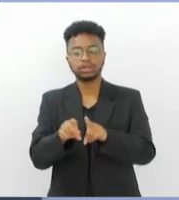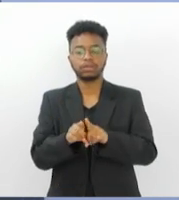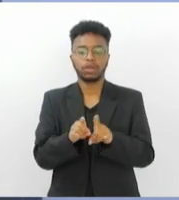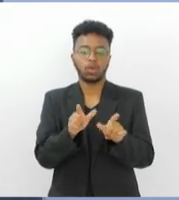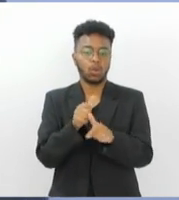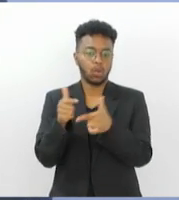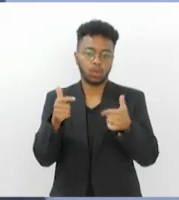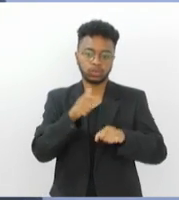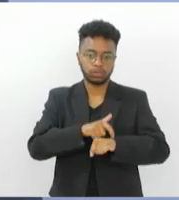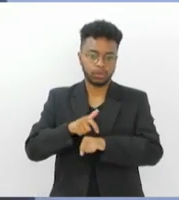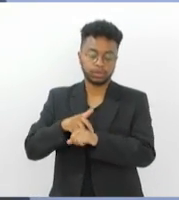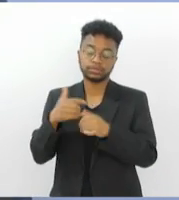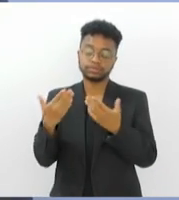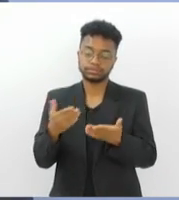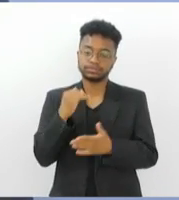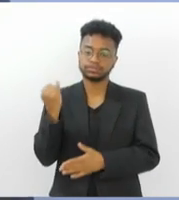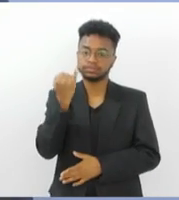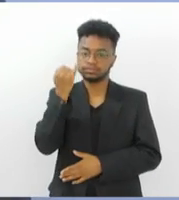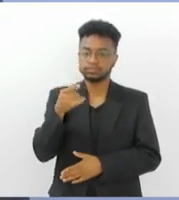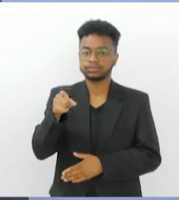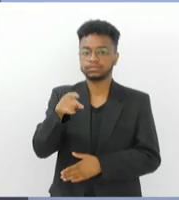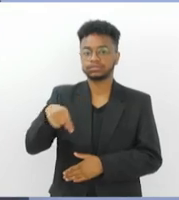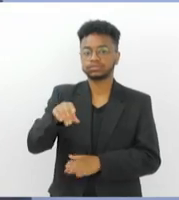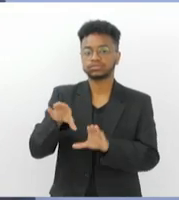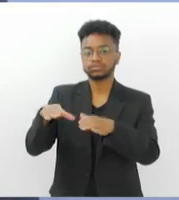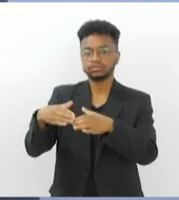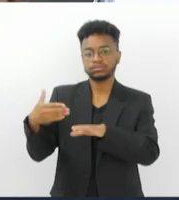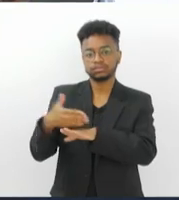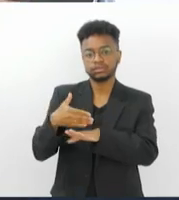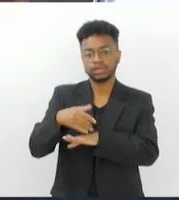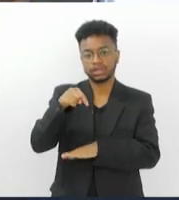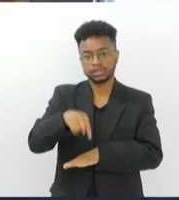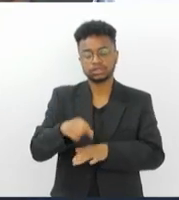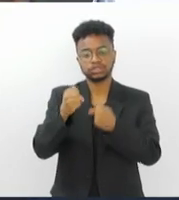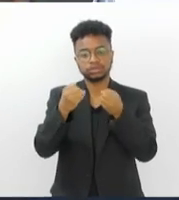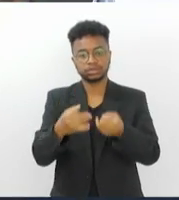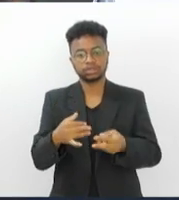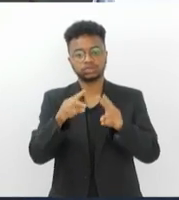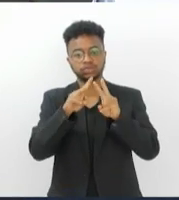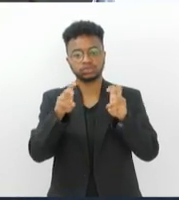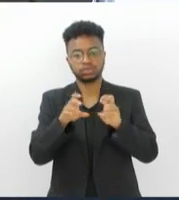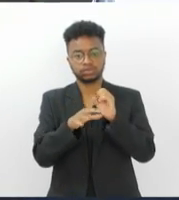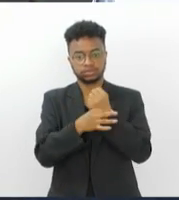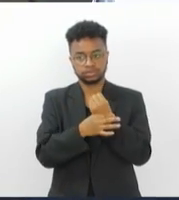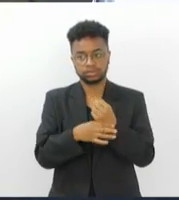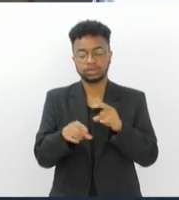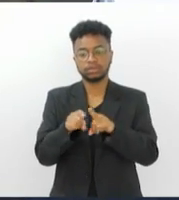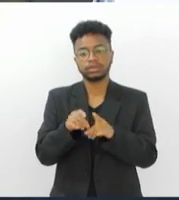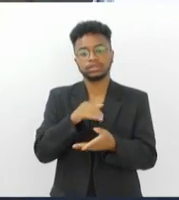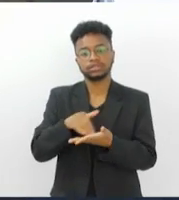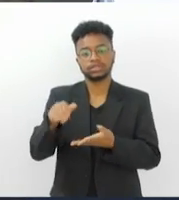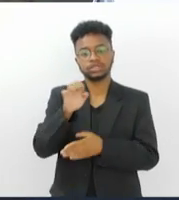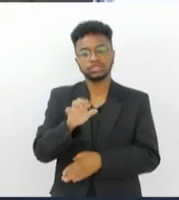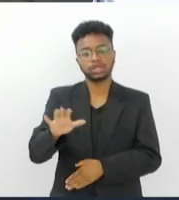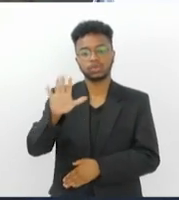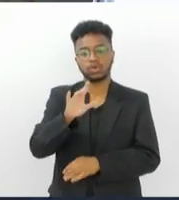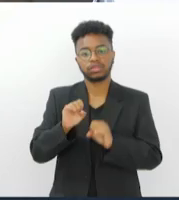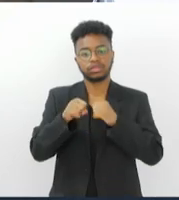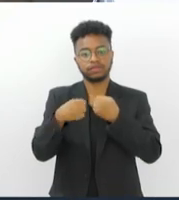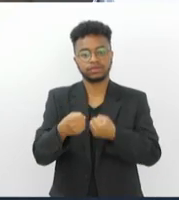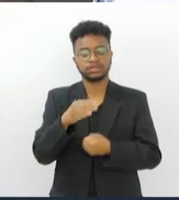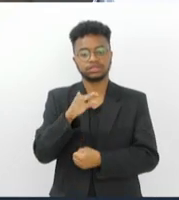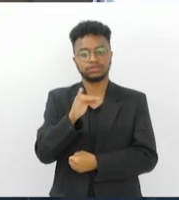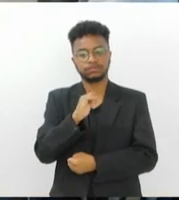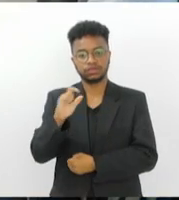imprescindível que eles estejam aqui para explicar toda a questão da segurança segundo o ex-secretário Estadual de Defesa Civil Coronel BM